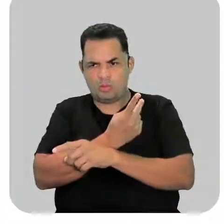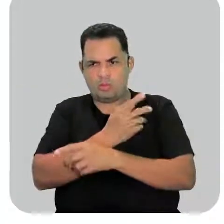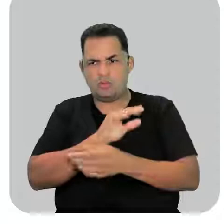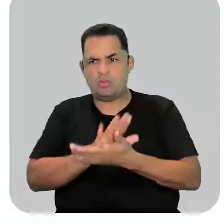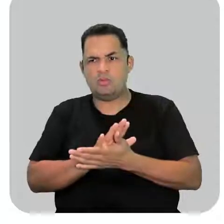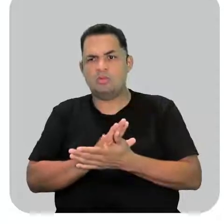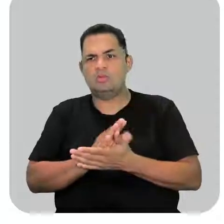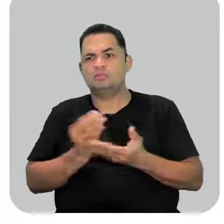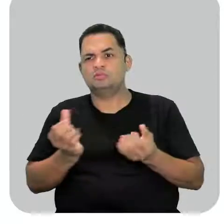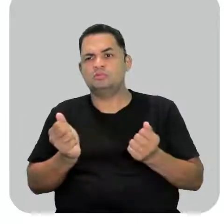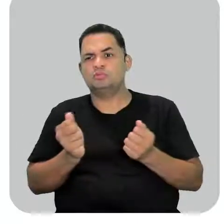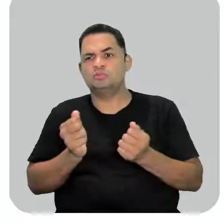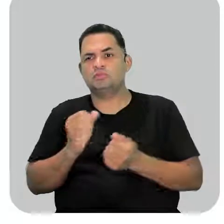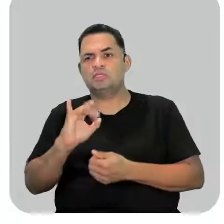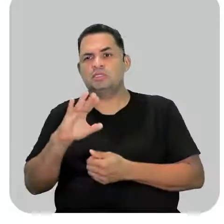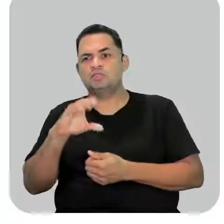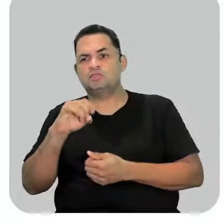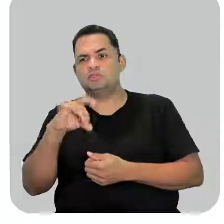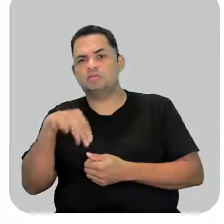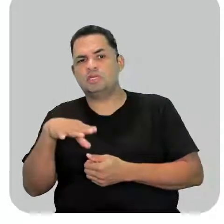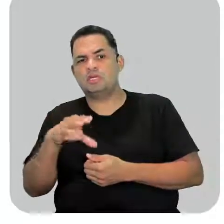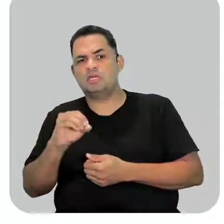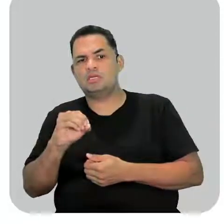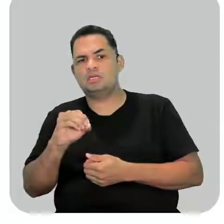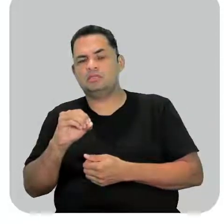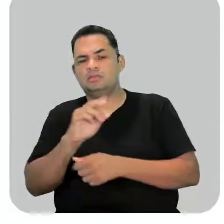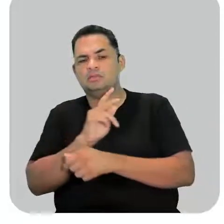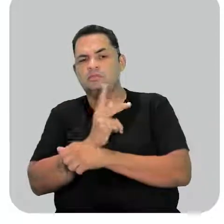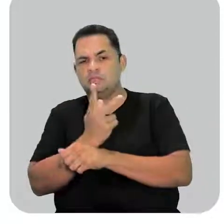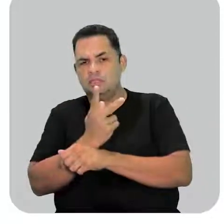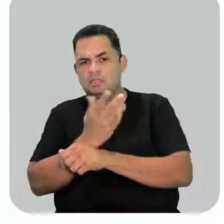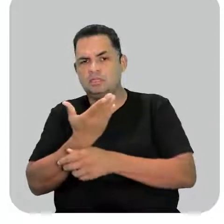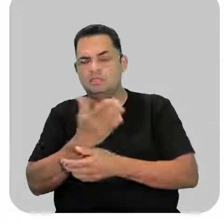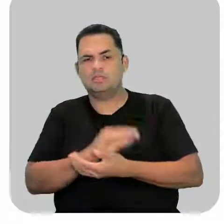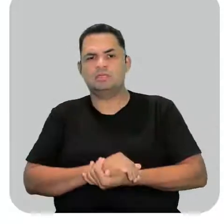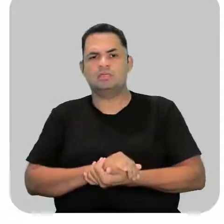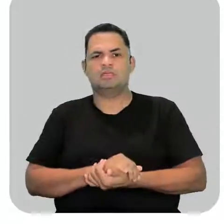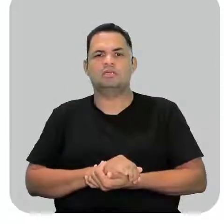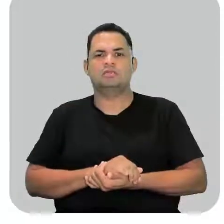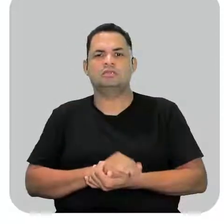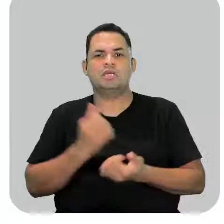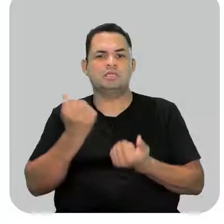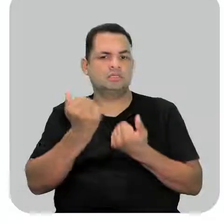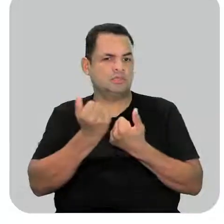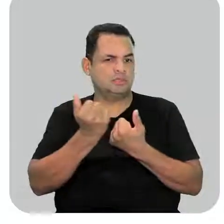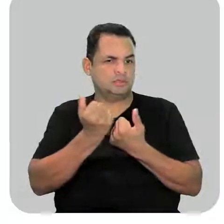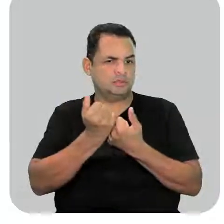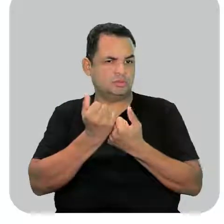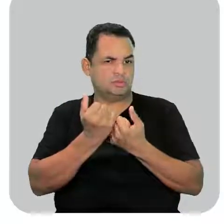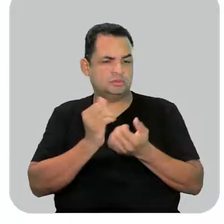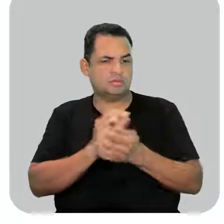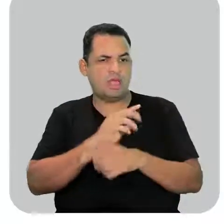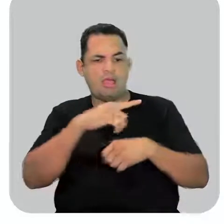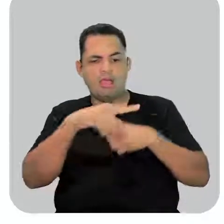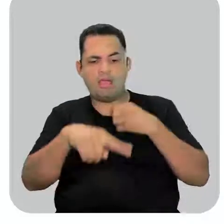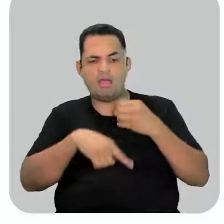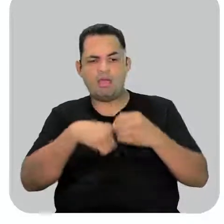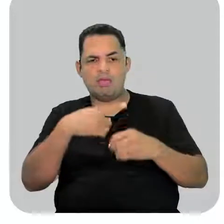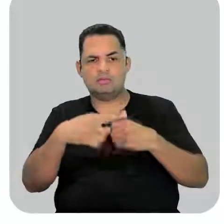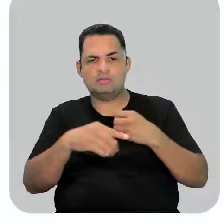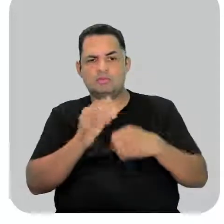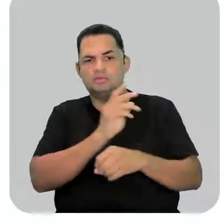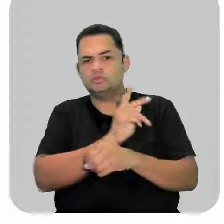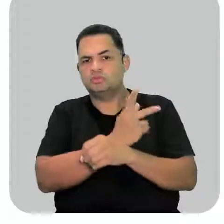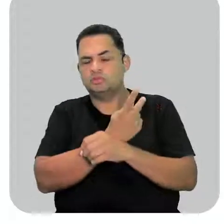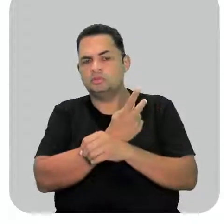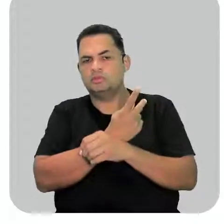hidrogênio do nosso isocianeto de hidrogênio. Aqui, ó, tá vendo? Ele substitui esse átomo de hidrogênio